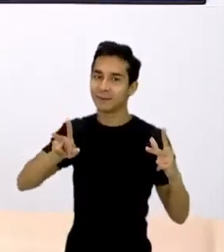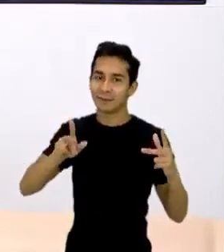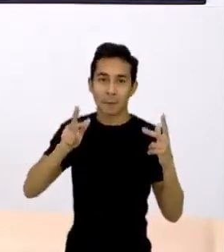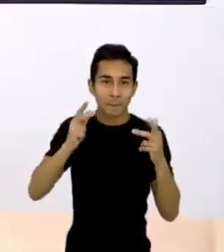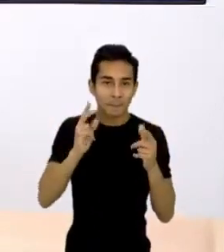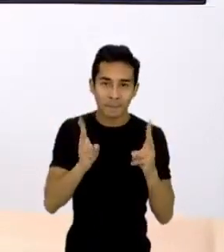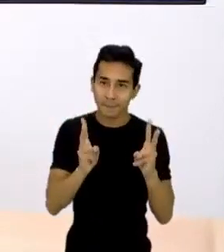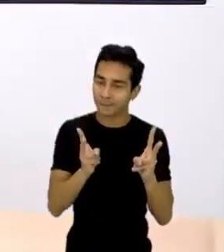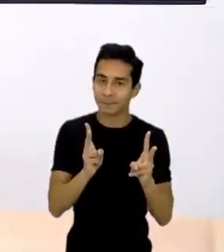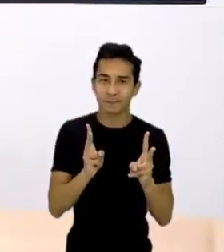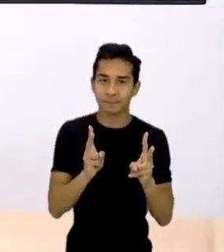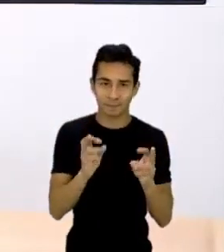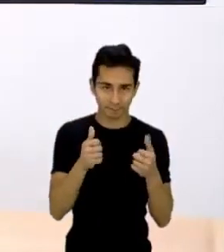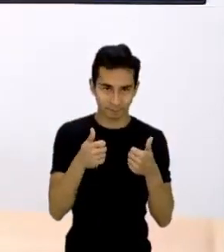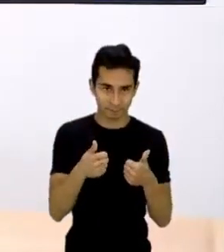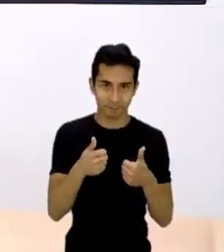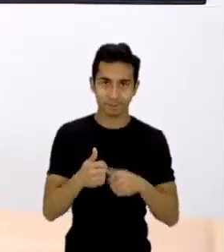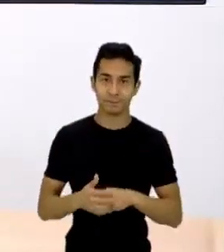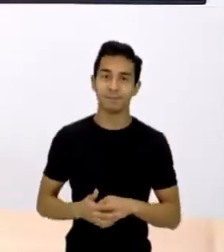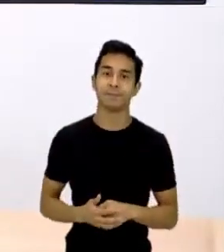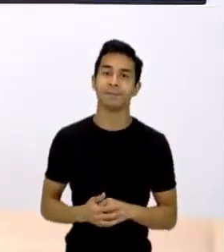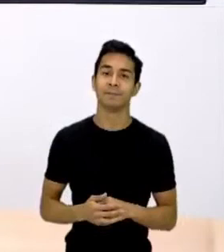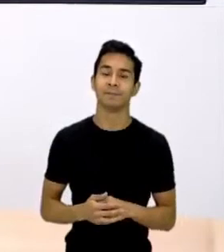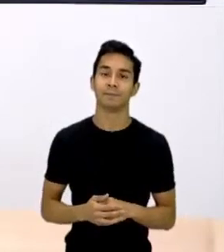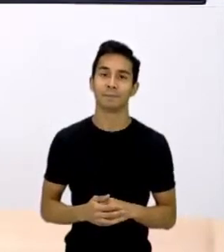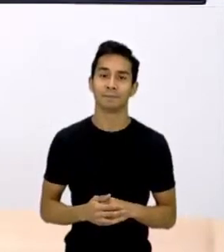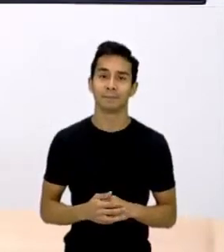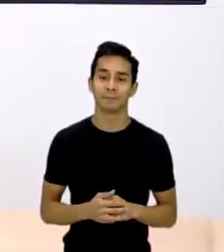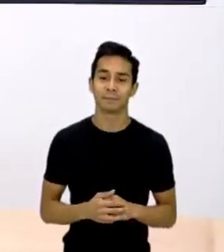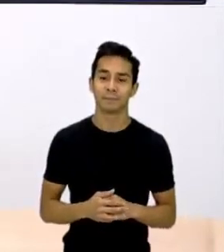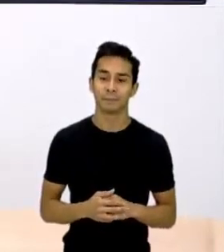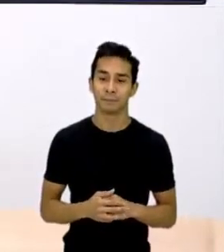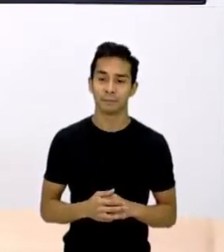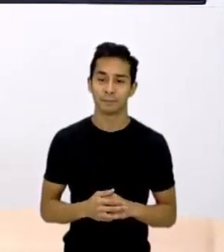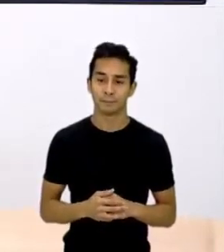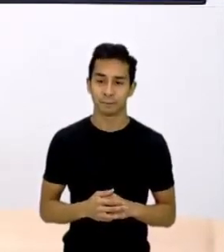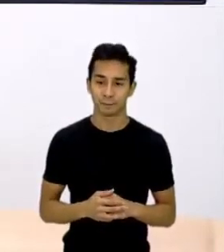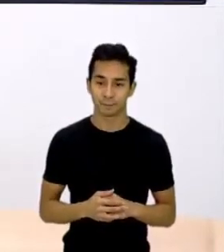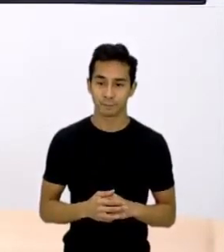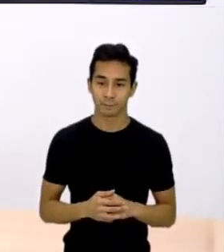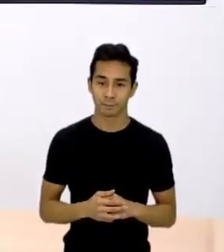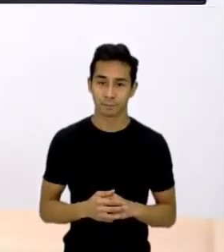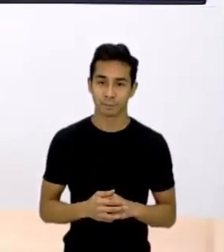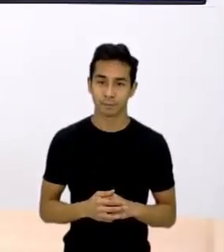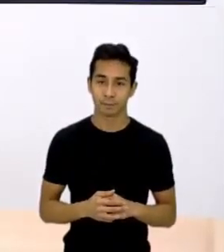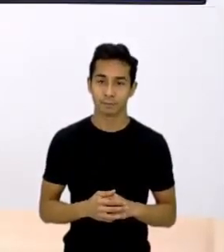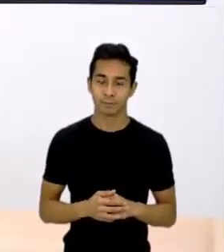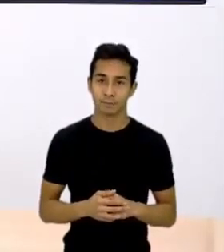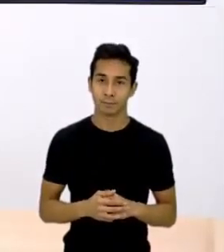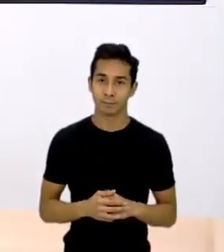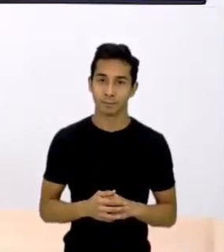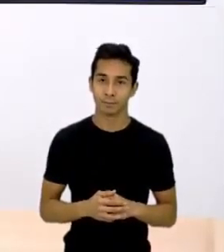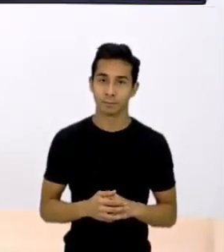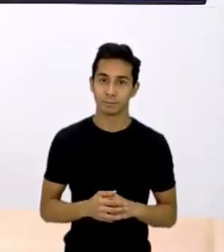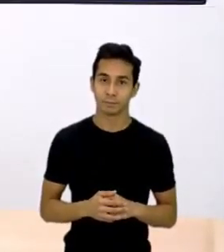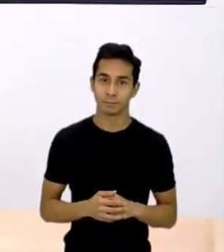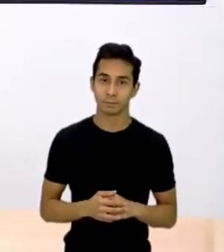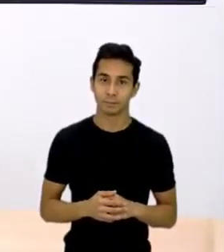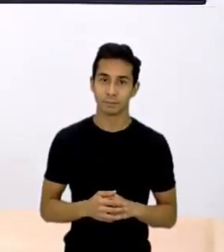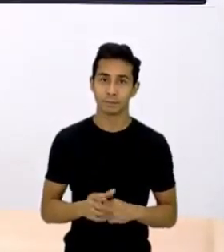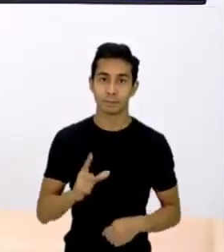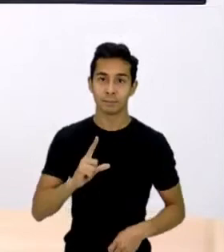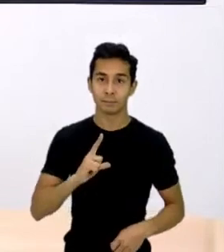externa, tá certo? Bom, e aí a gente tem o nosso órgão, tá certo? Que vai ter